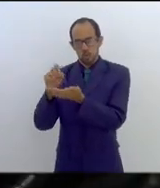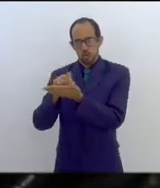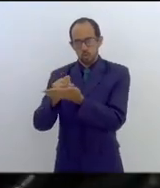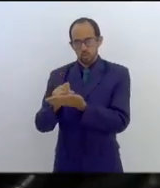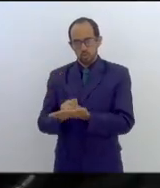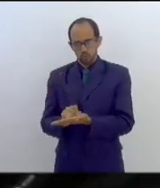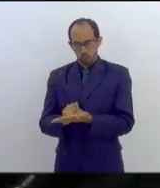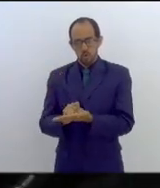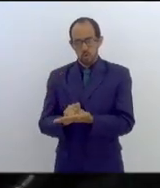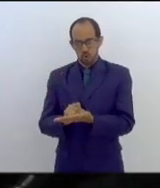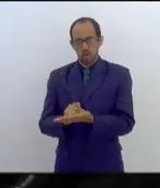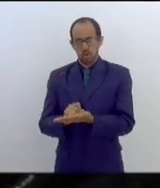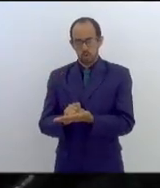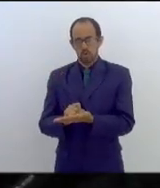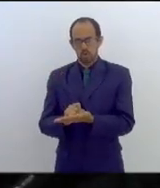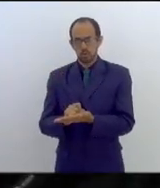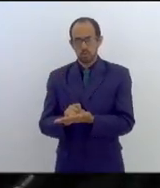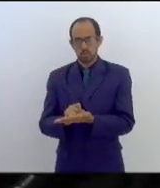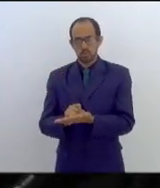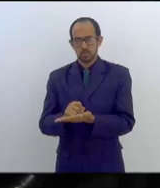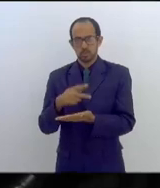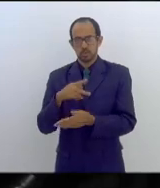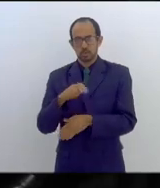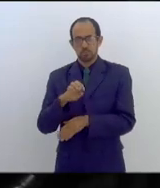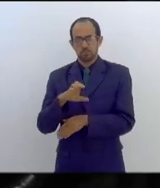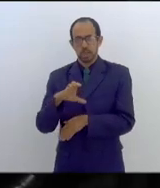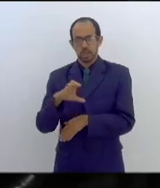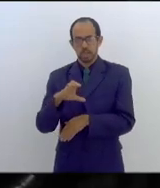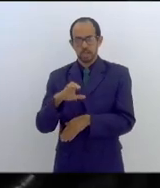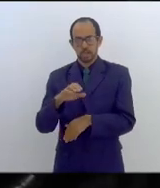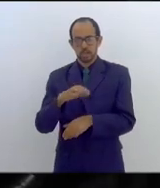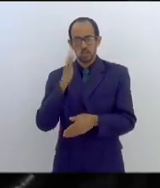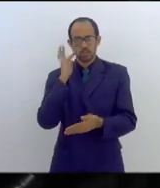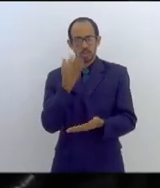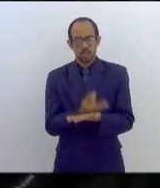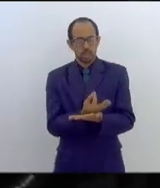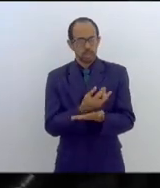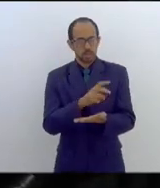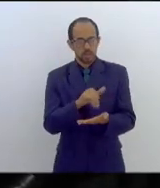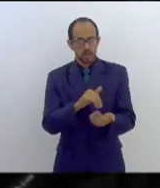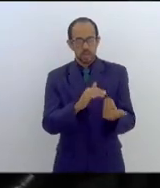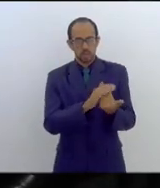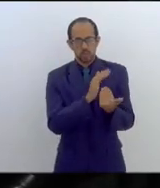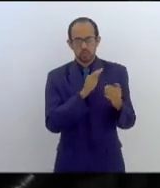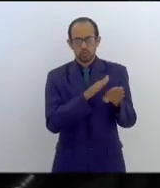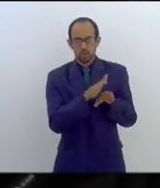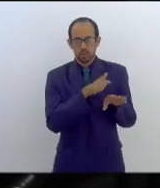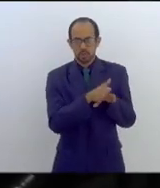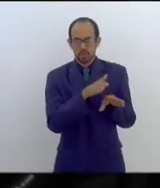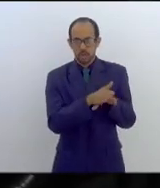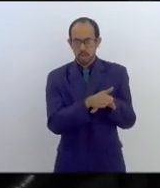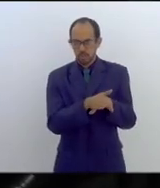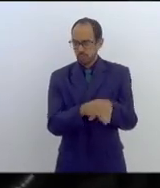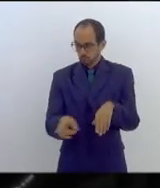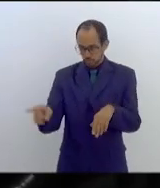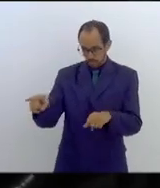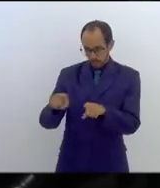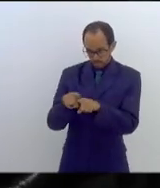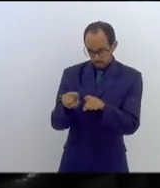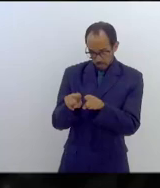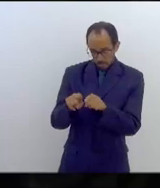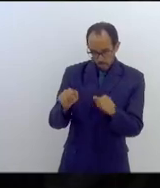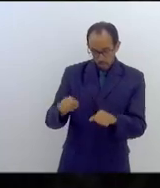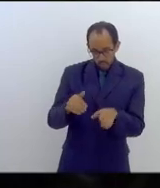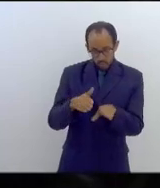PEC, e que ele vai, com certeza, nos orientar. Você também pode nos orientar, porque você conhece bem esse assunto,